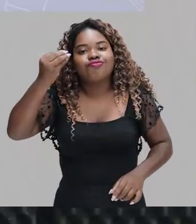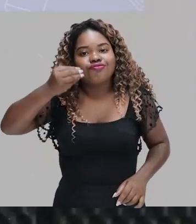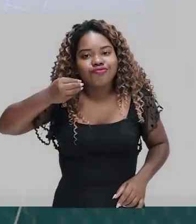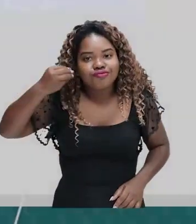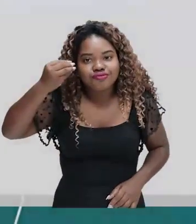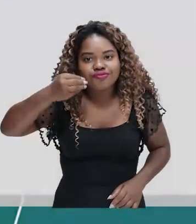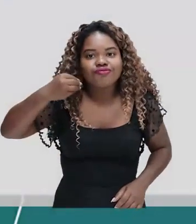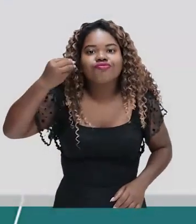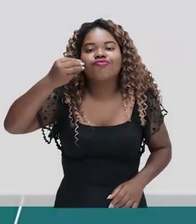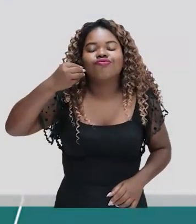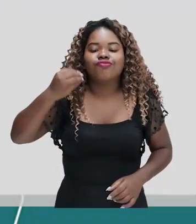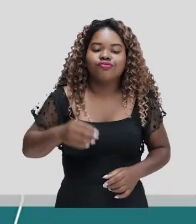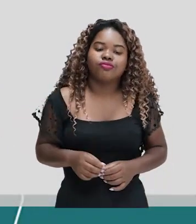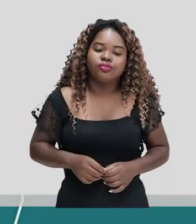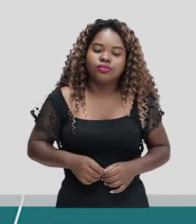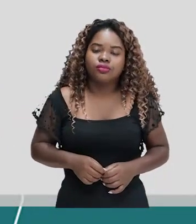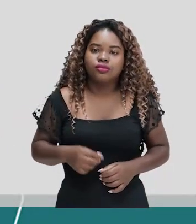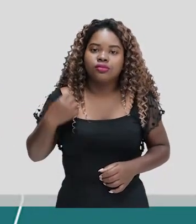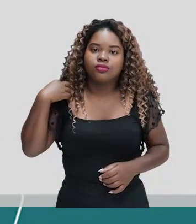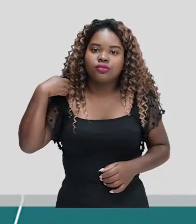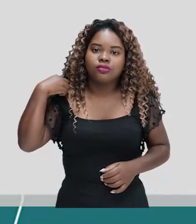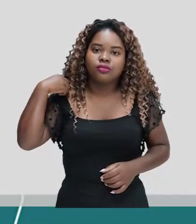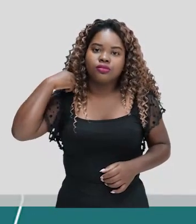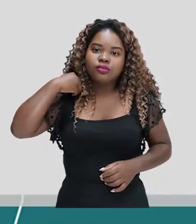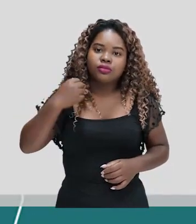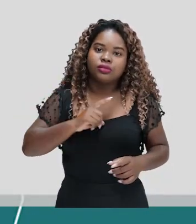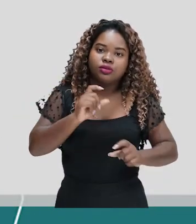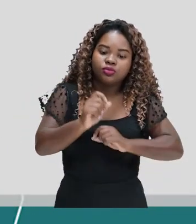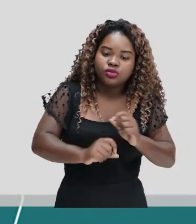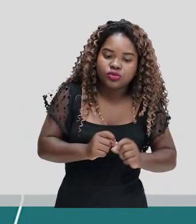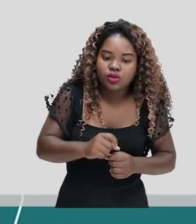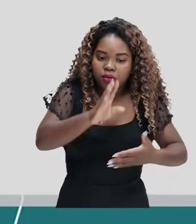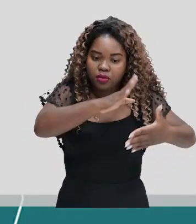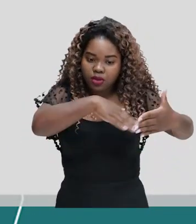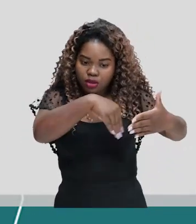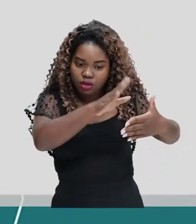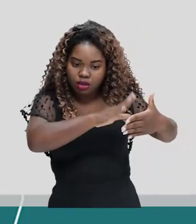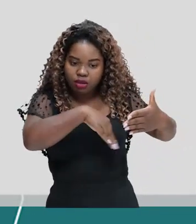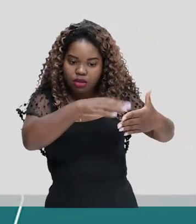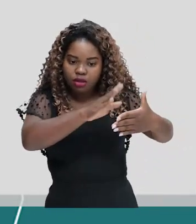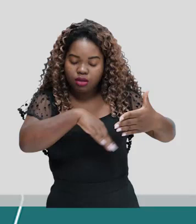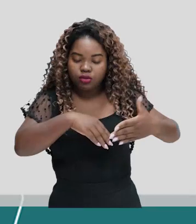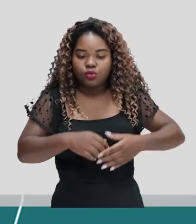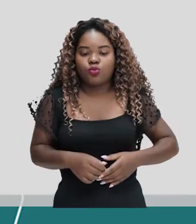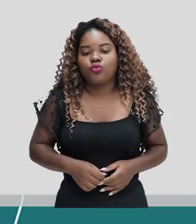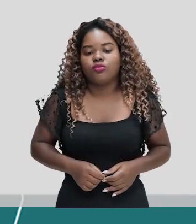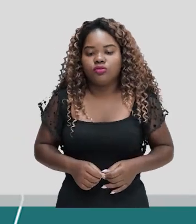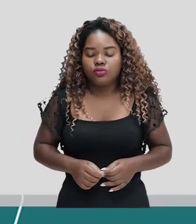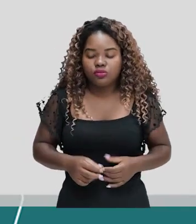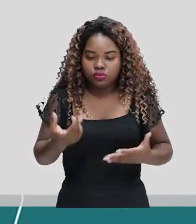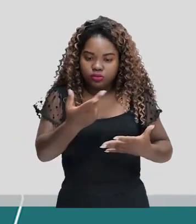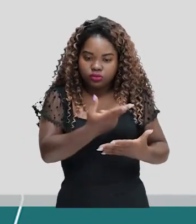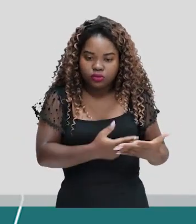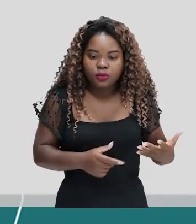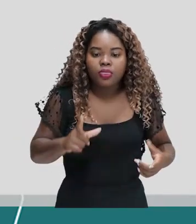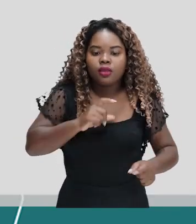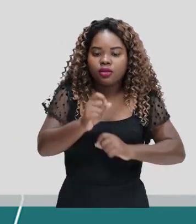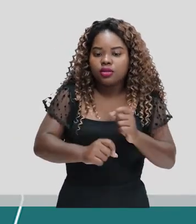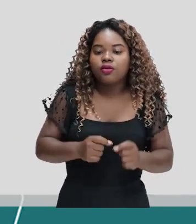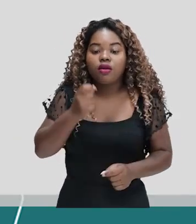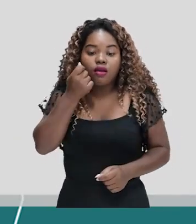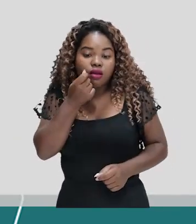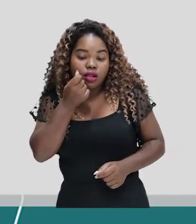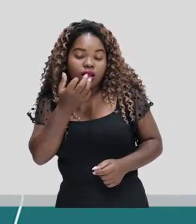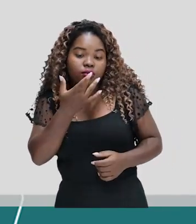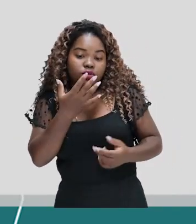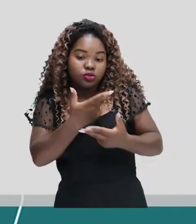e acerto e erro. Pintura renascentista. Gente, vamos fazer um desenho, fazer uma pintura. Eu vou utilizar lápis de cor, hidrocor, tinta. Onde é que eu vou